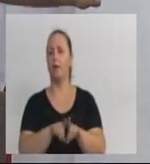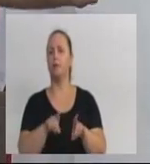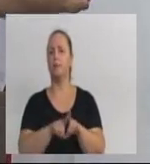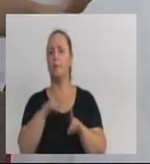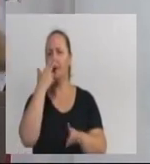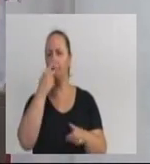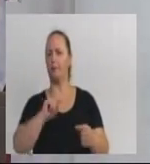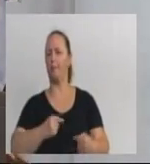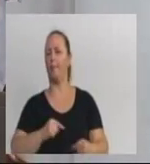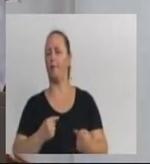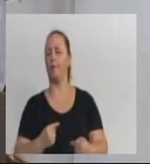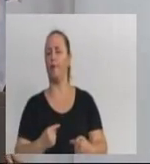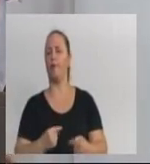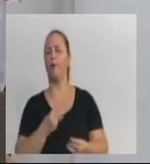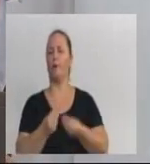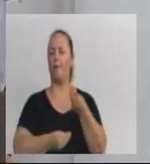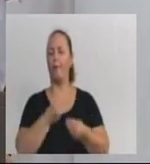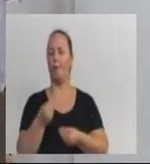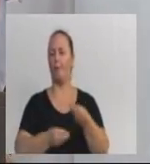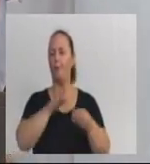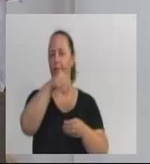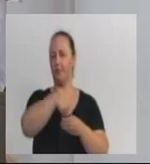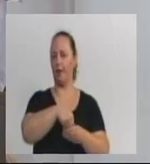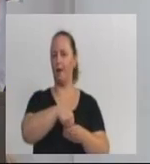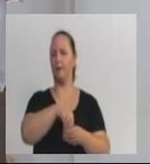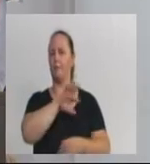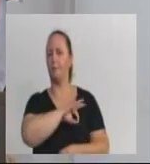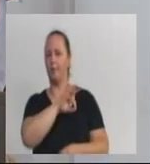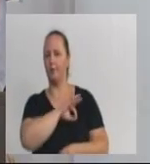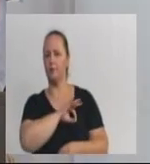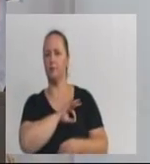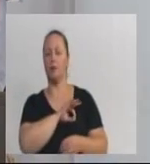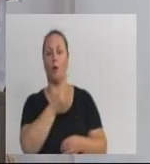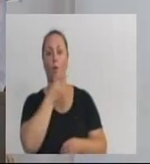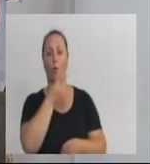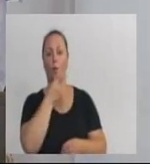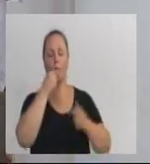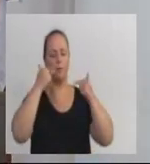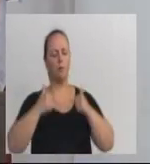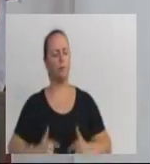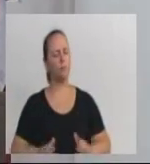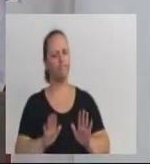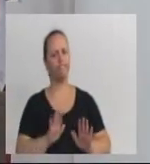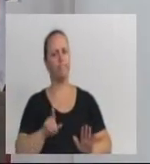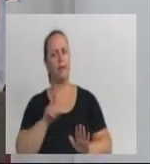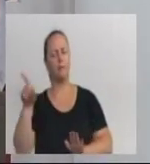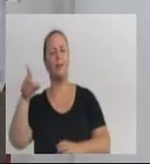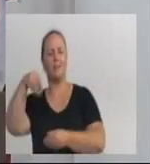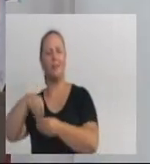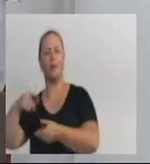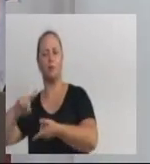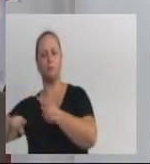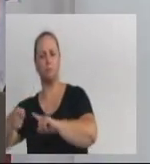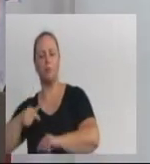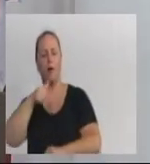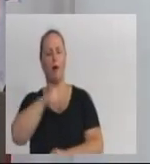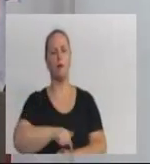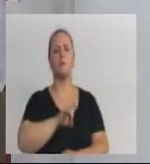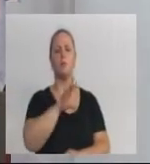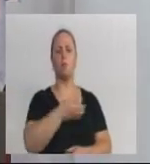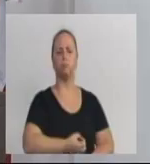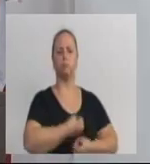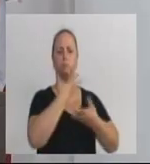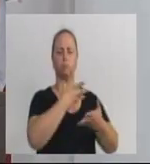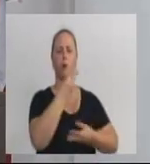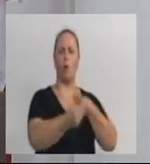nós tratamos internamente, o que eu quero falar aqui é sobre o que nós precisamos melhorar para a segurança pública. E eu faço isso, esse discurso de